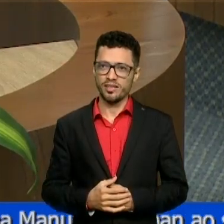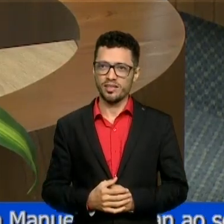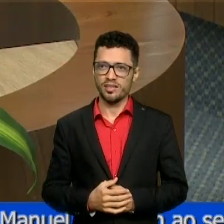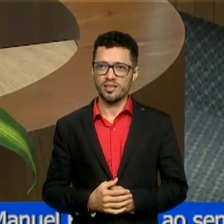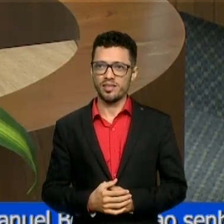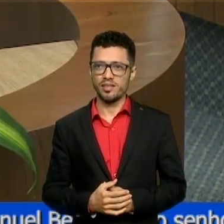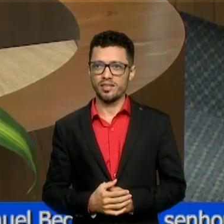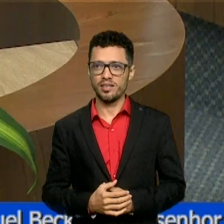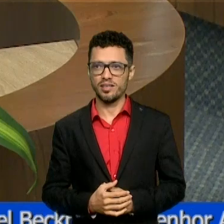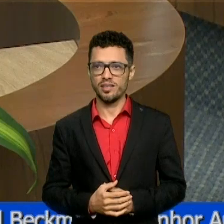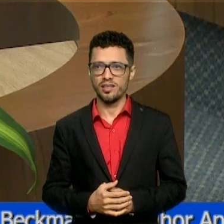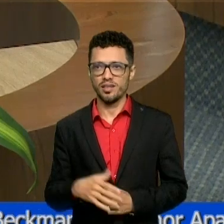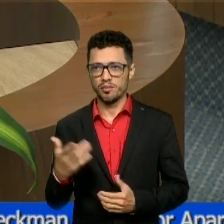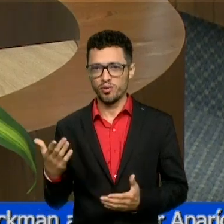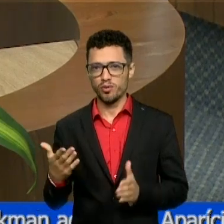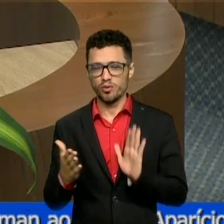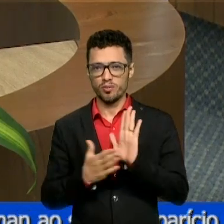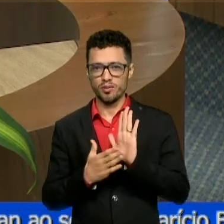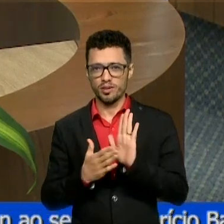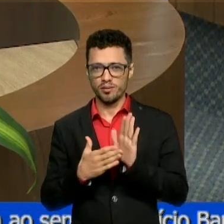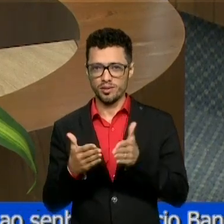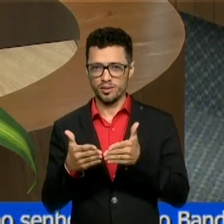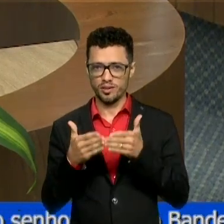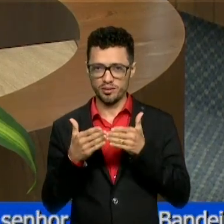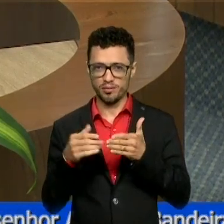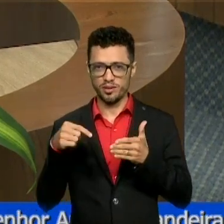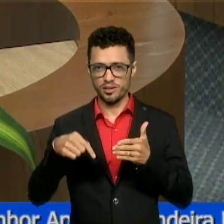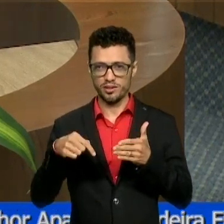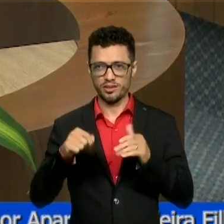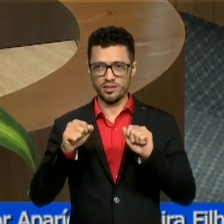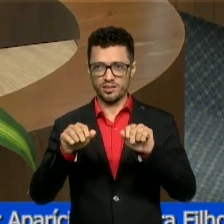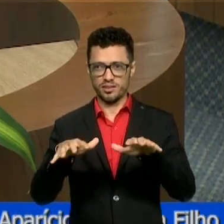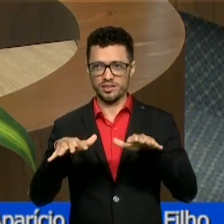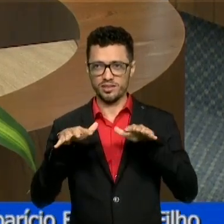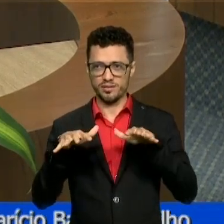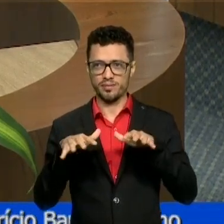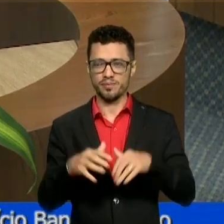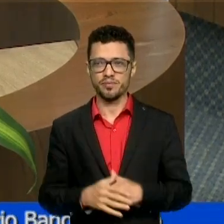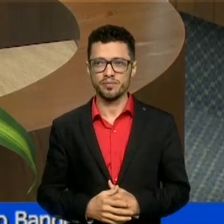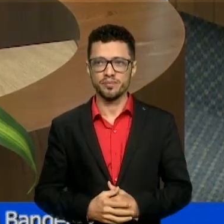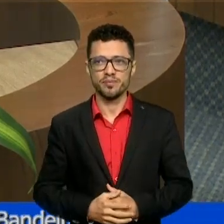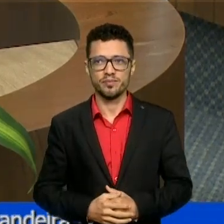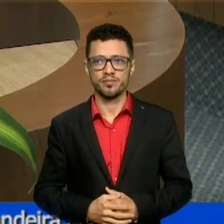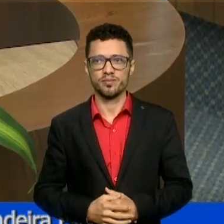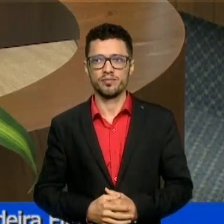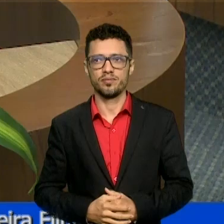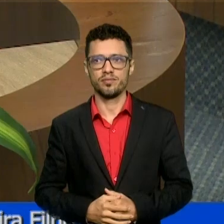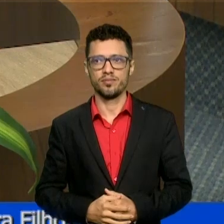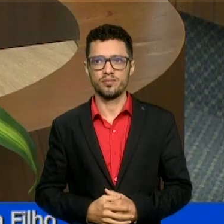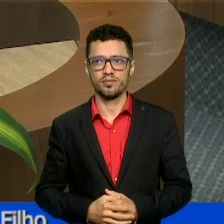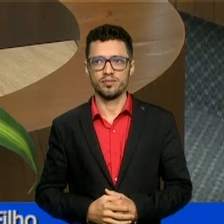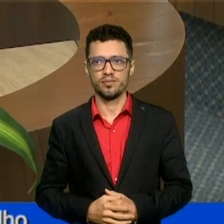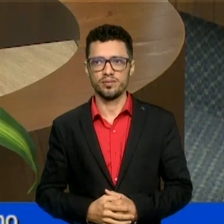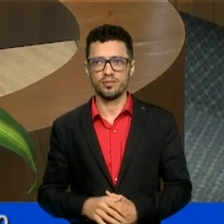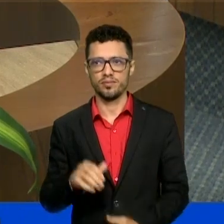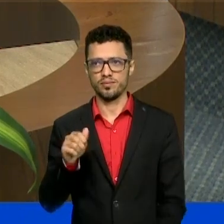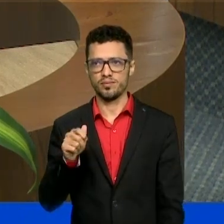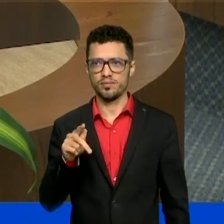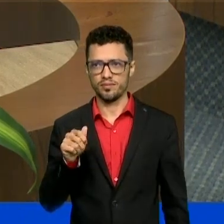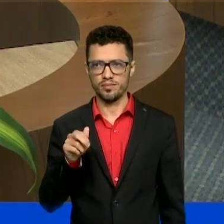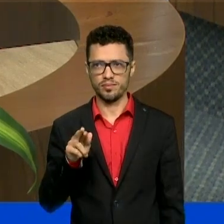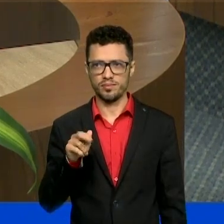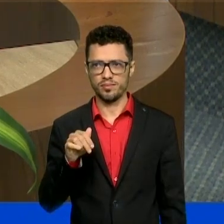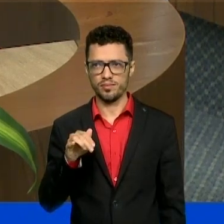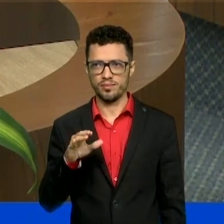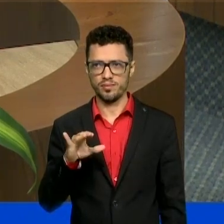marcação dessa audiência, dessa sessão. O Aparício é